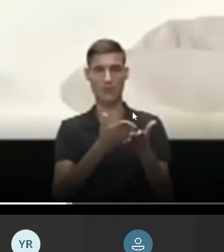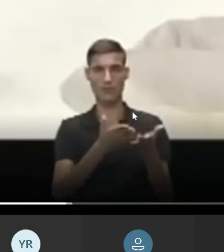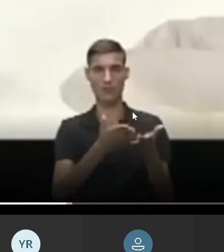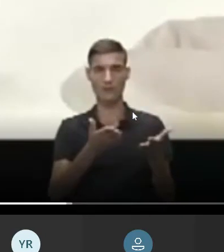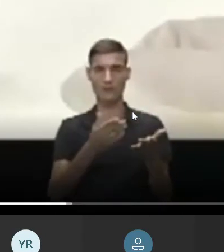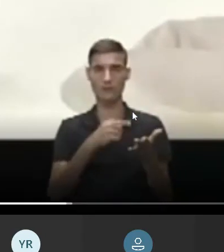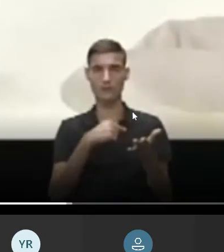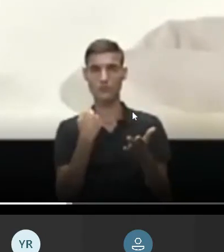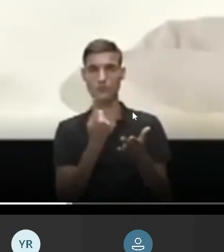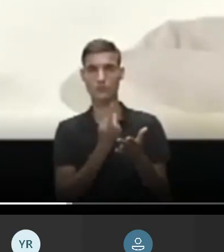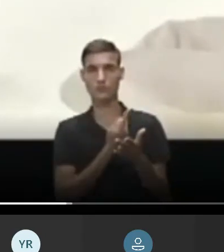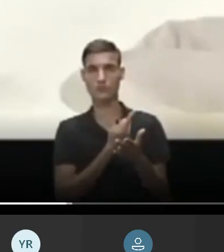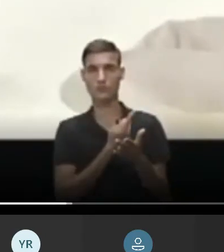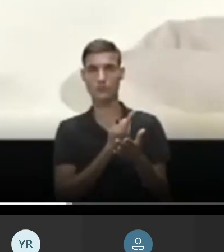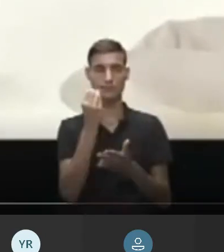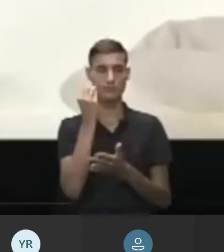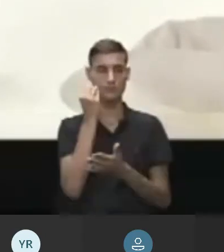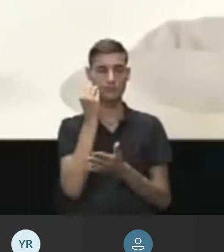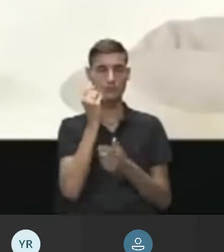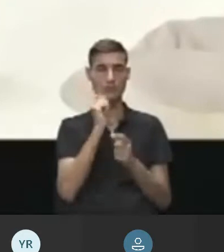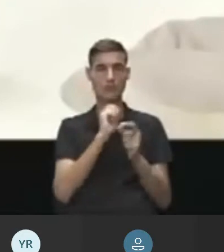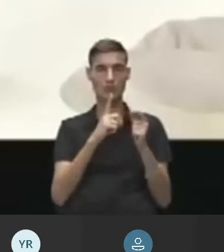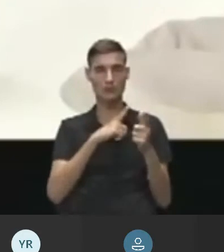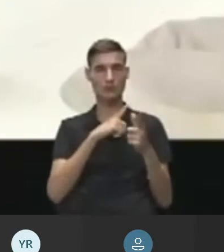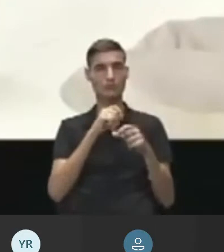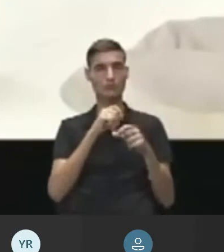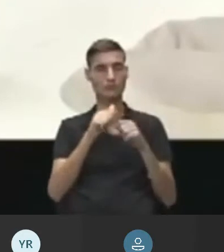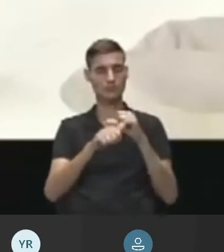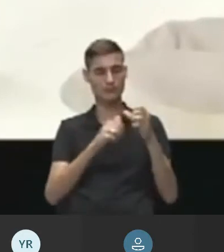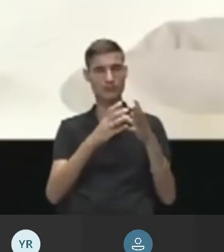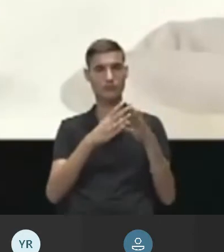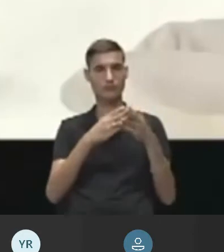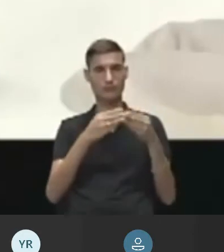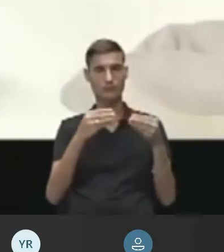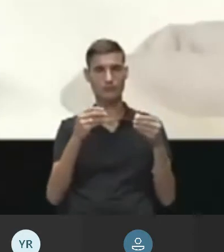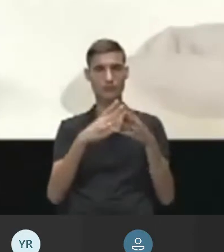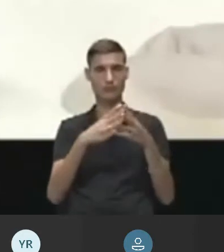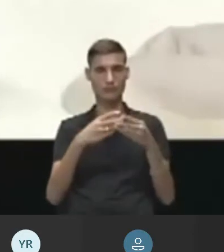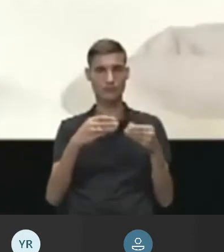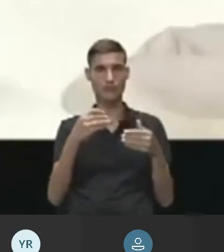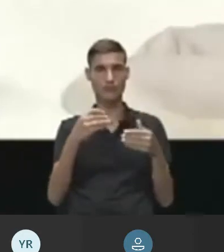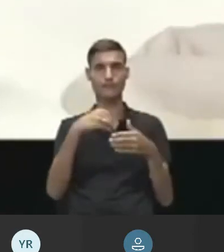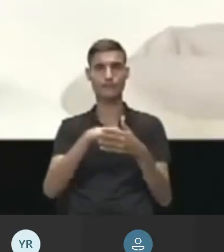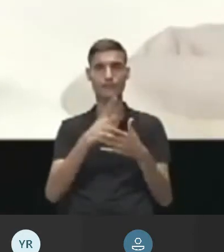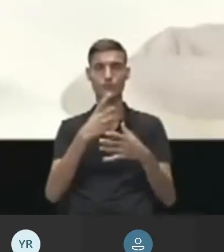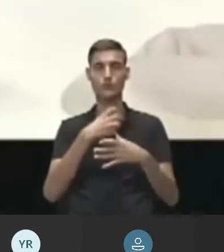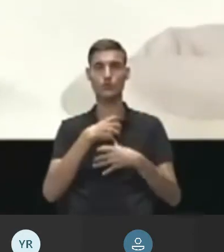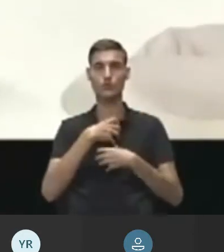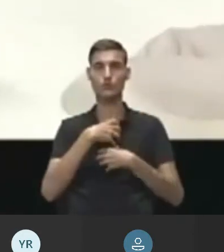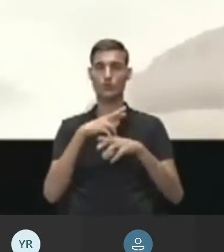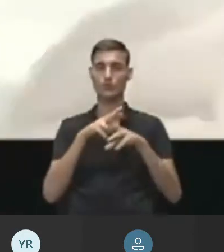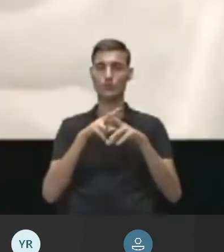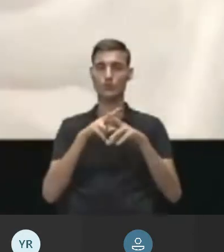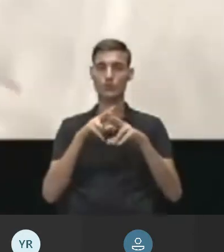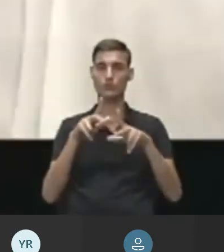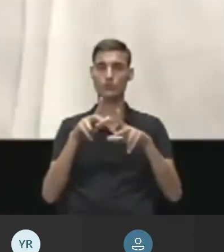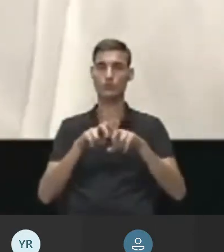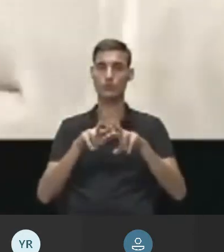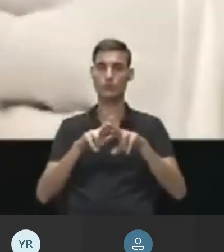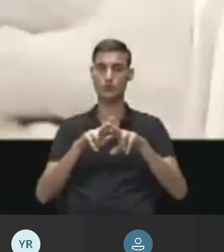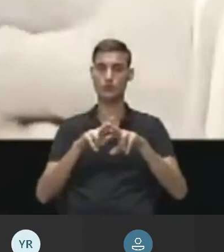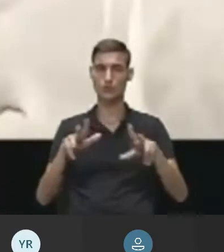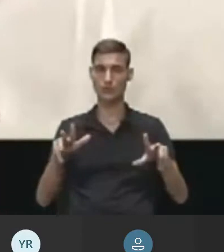Vai fazer o mesmo processo das outras. Essa substância é para colocar no